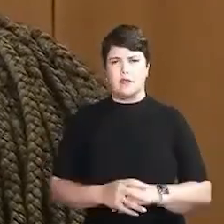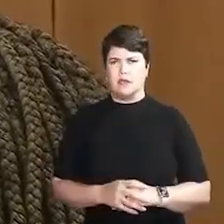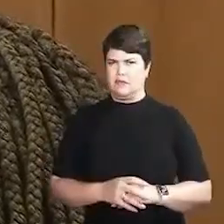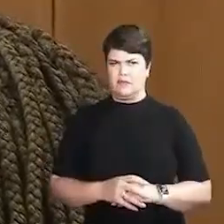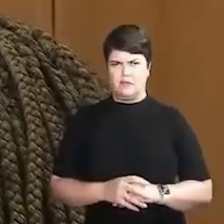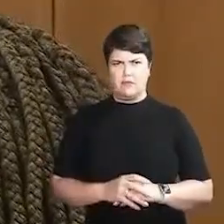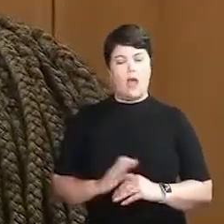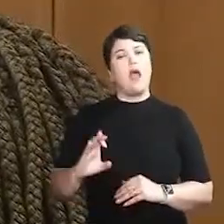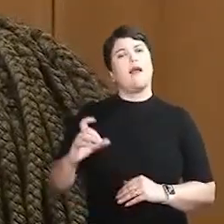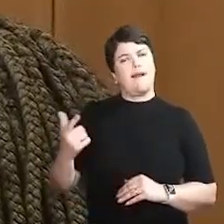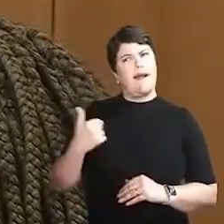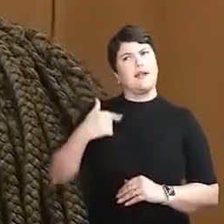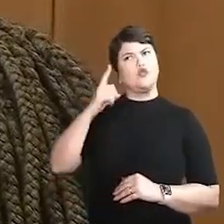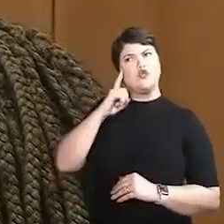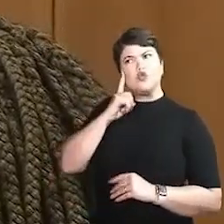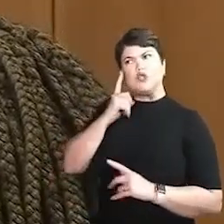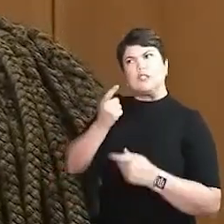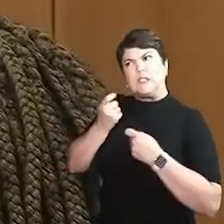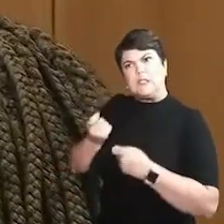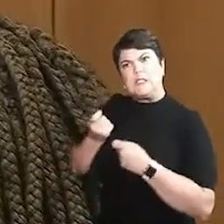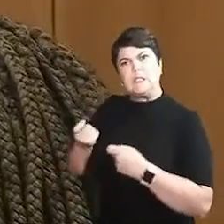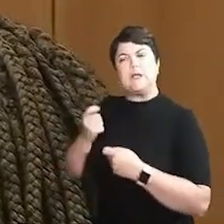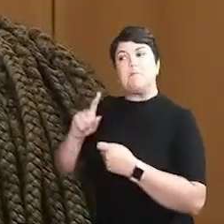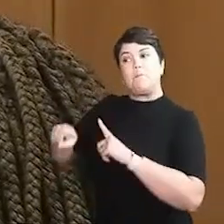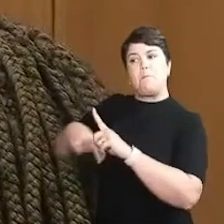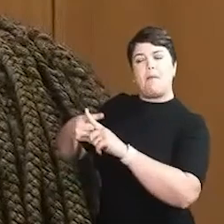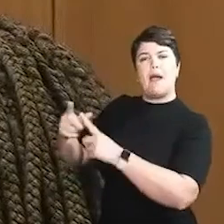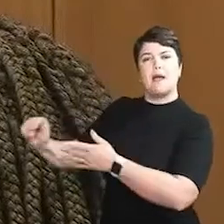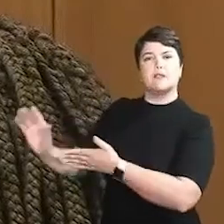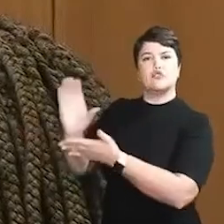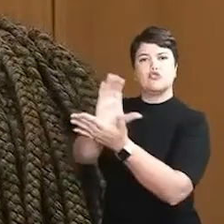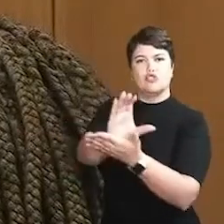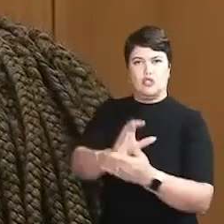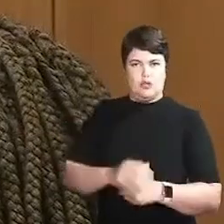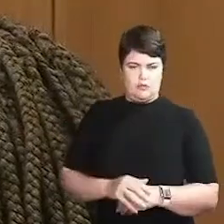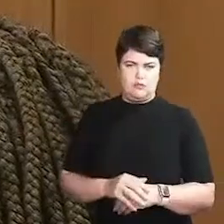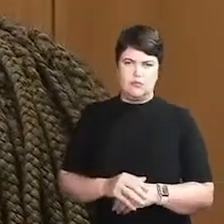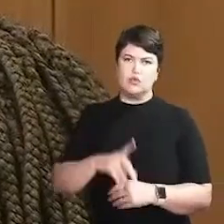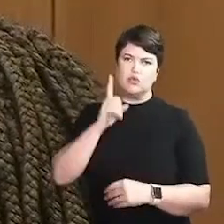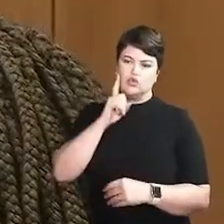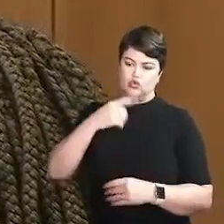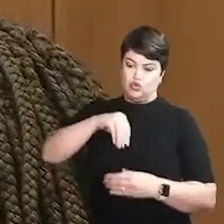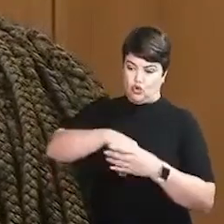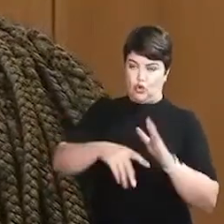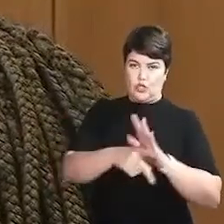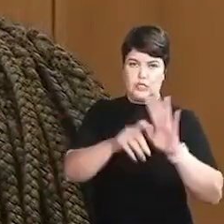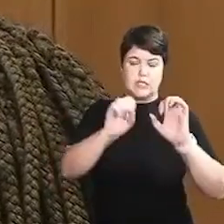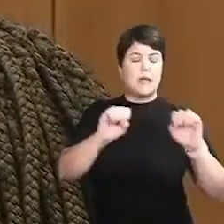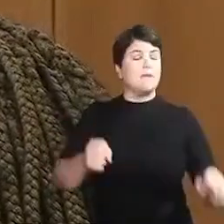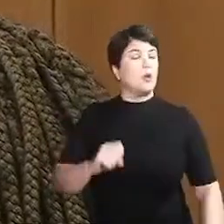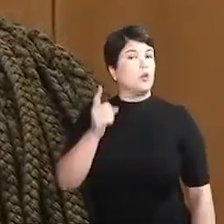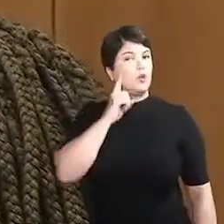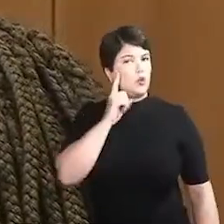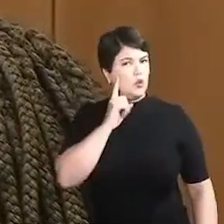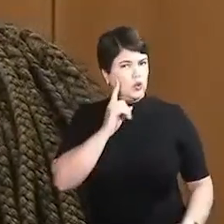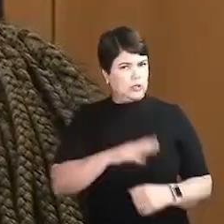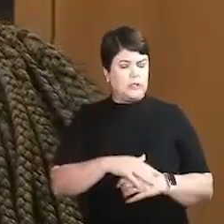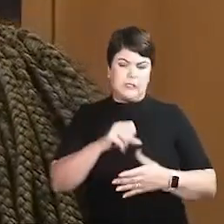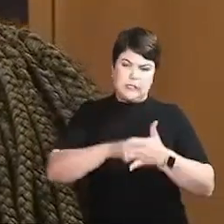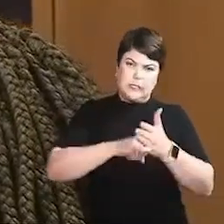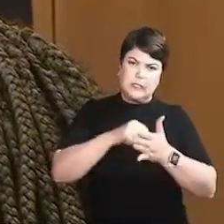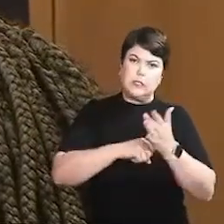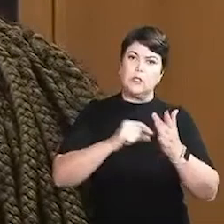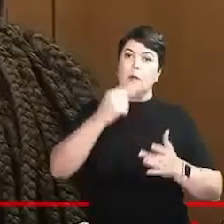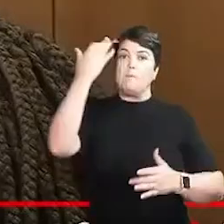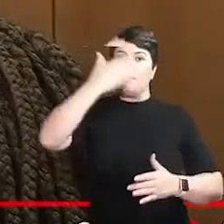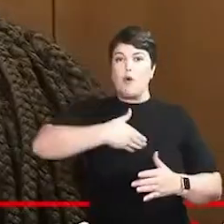claro que eu luto todos os dias para conseguir mais recursos para o nosso sistema luto todos os dias para